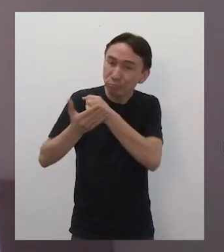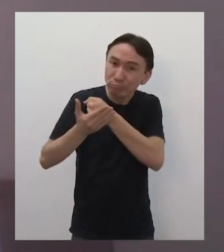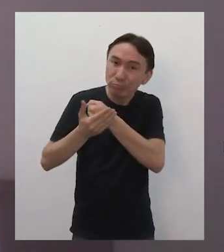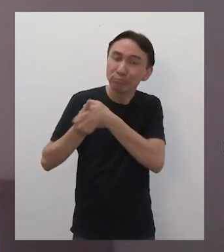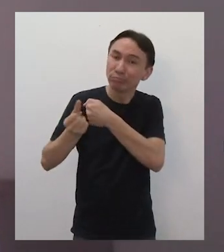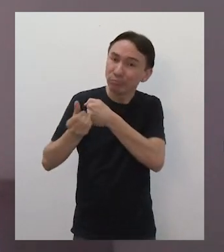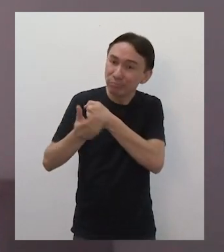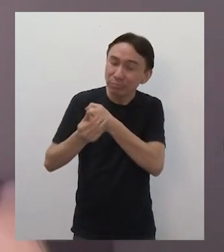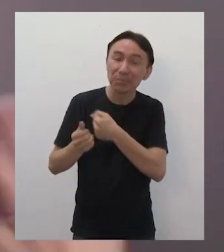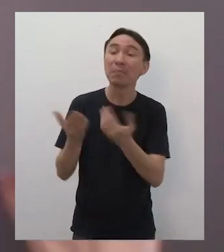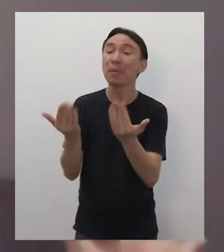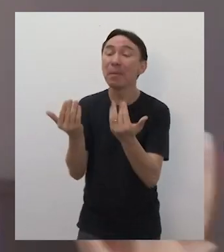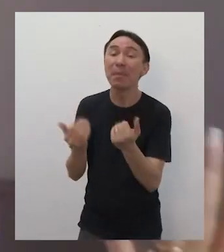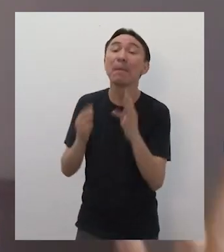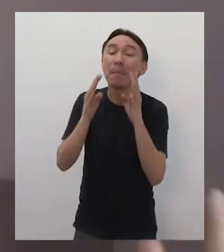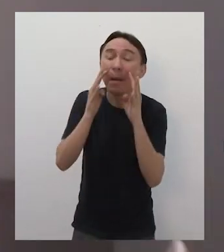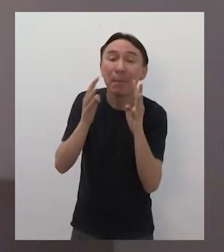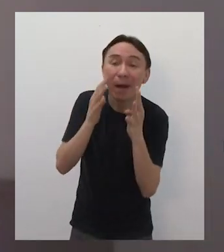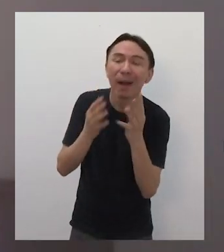pessoas, de